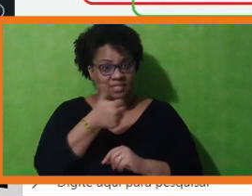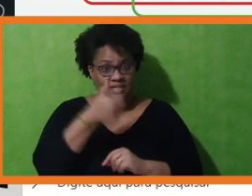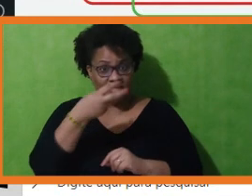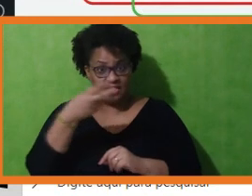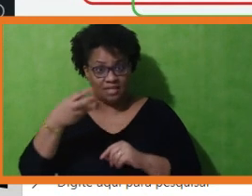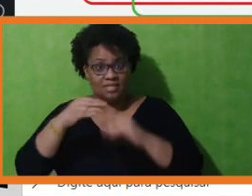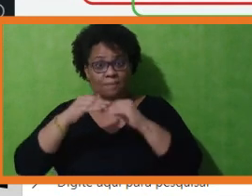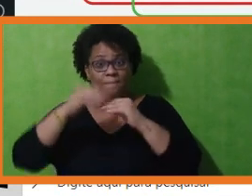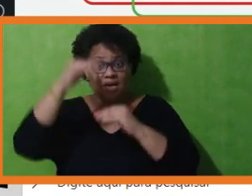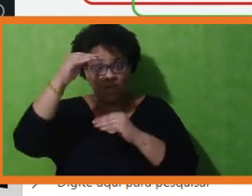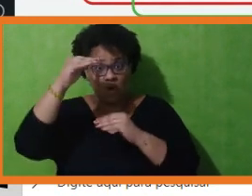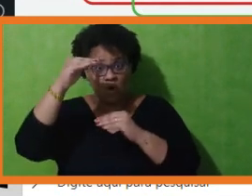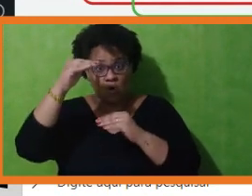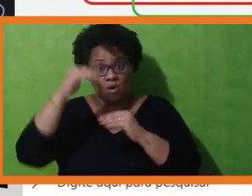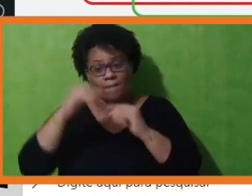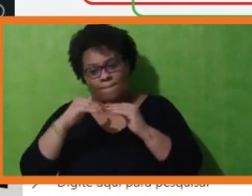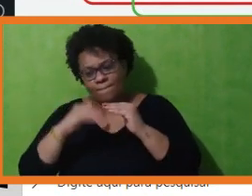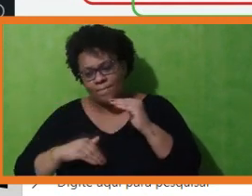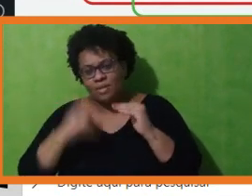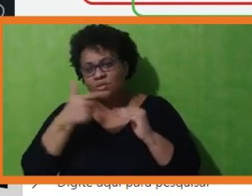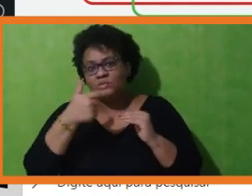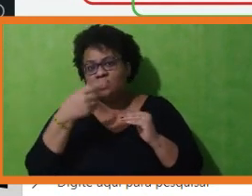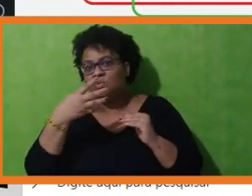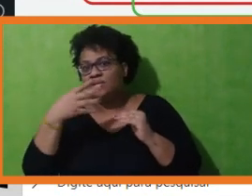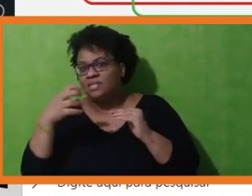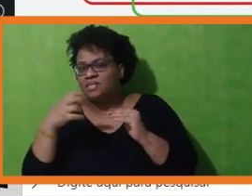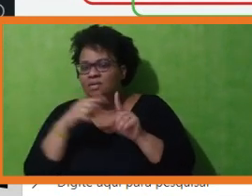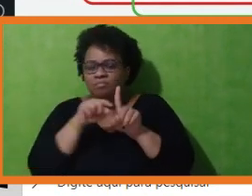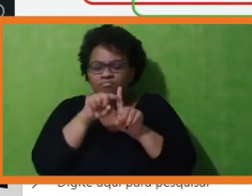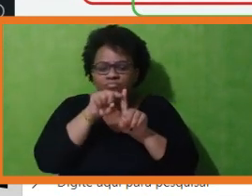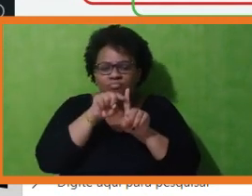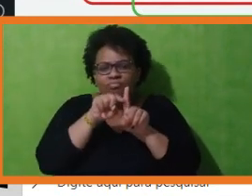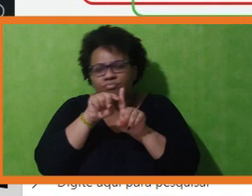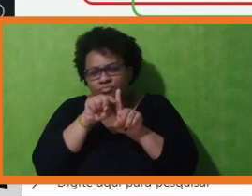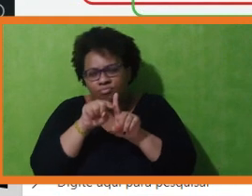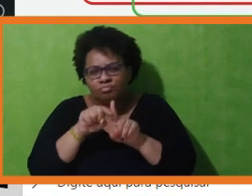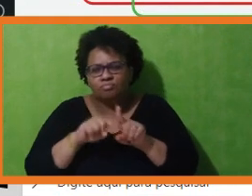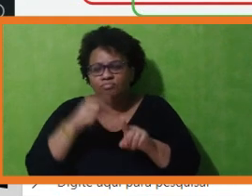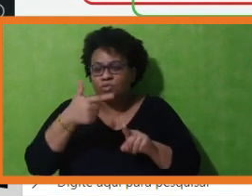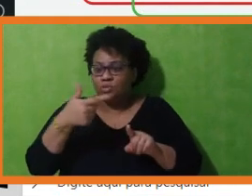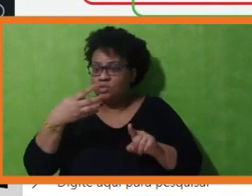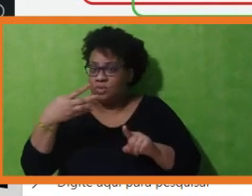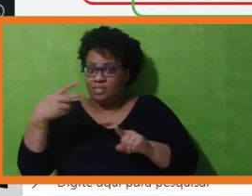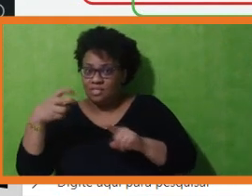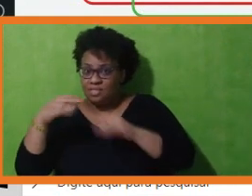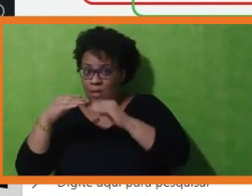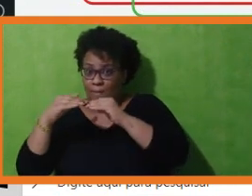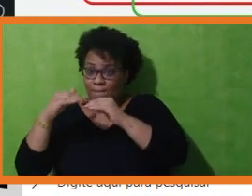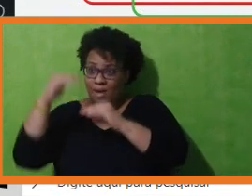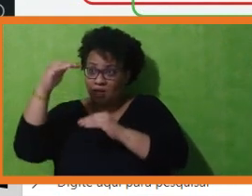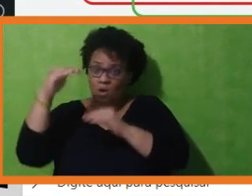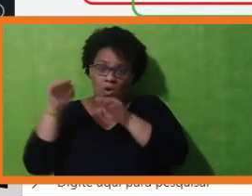certo? Se for maior que 133 e menor do que 255, a temperatura é média. Maior do que